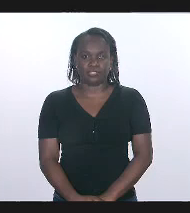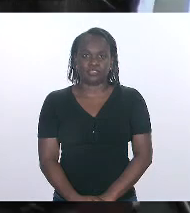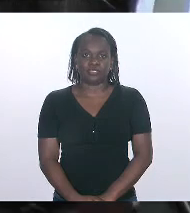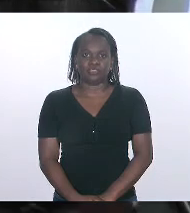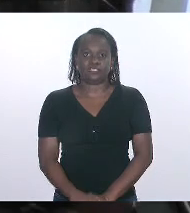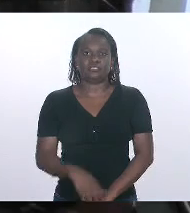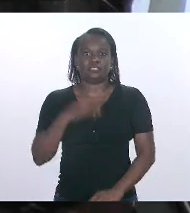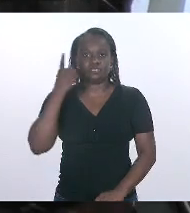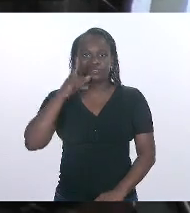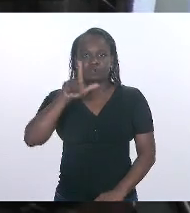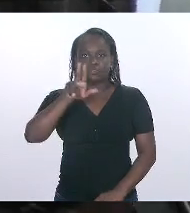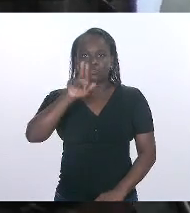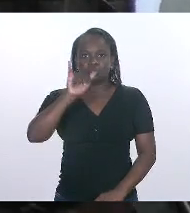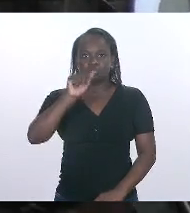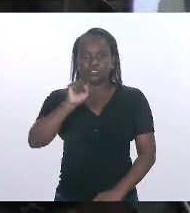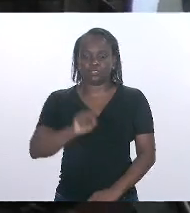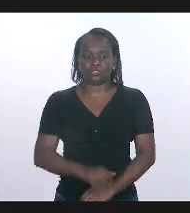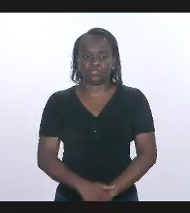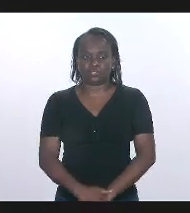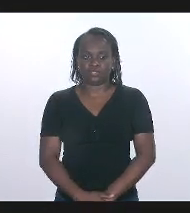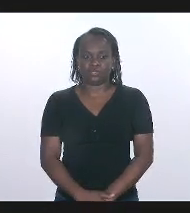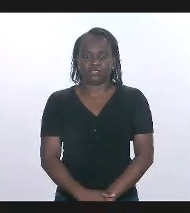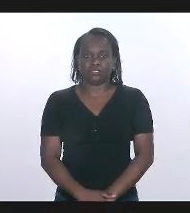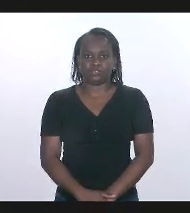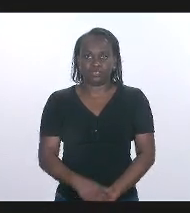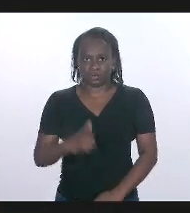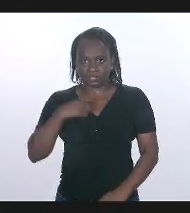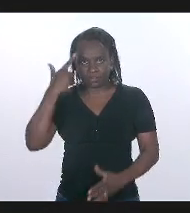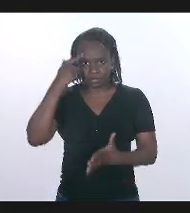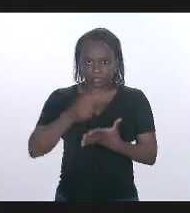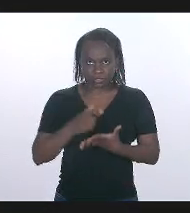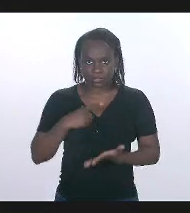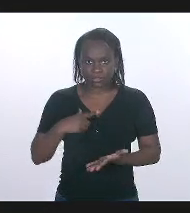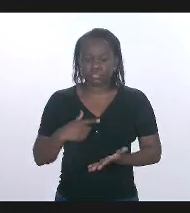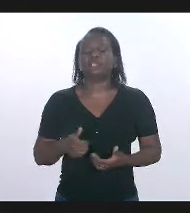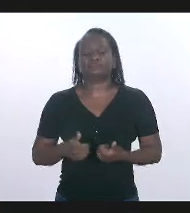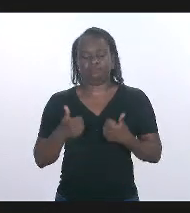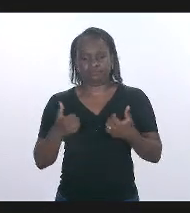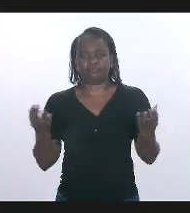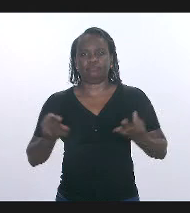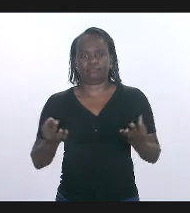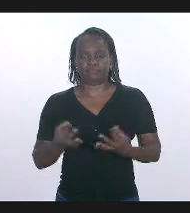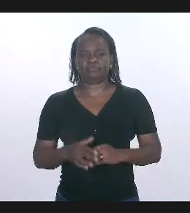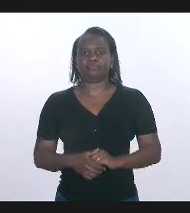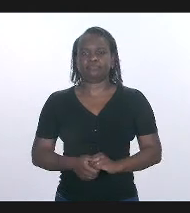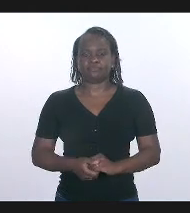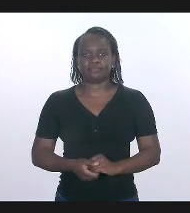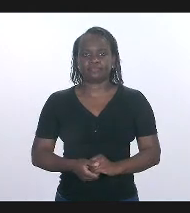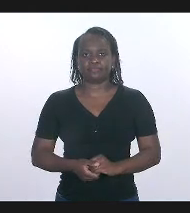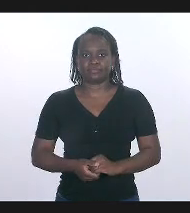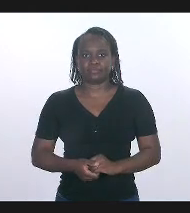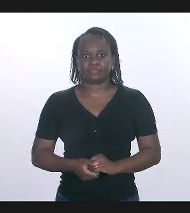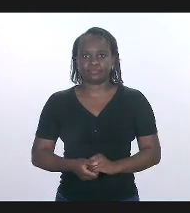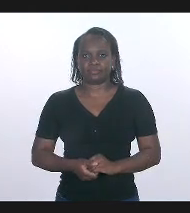Deputado Luiz. Oi. Você tem um parecer, meu irmão? Perfeitamente.